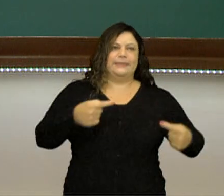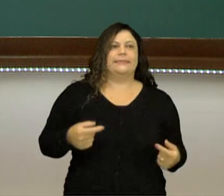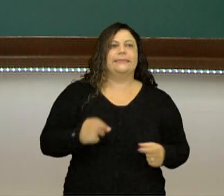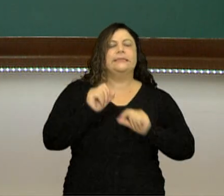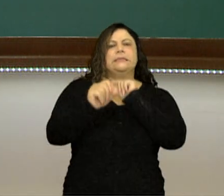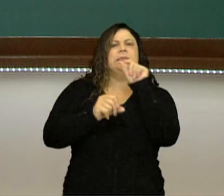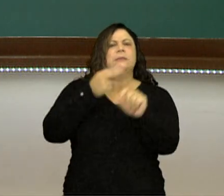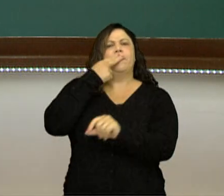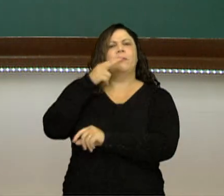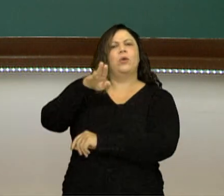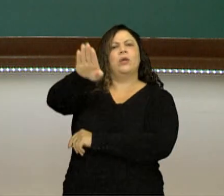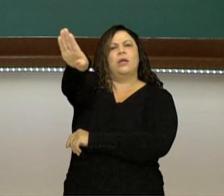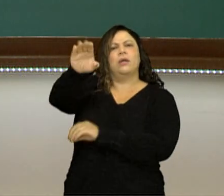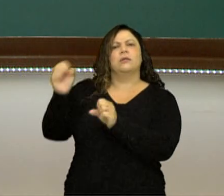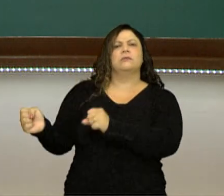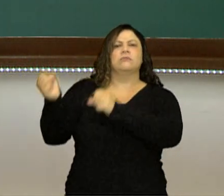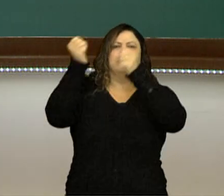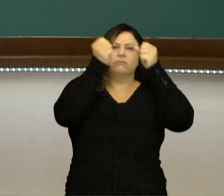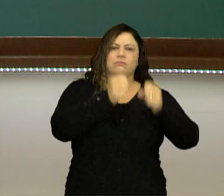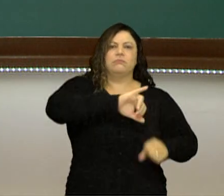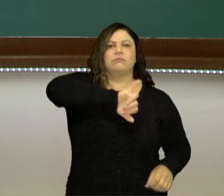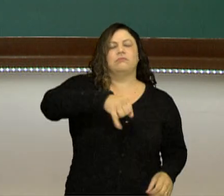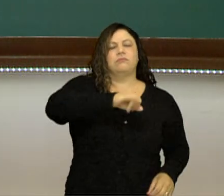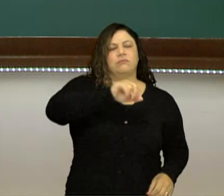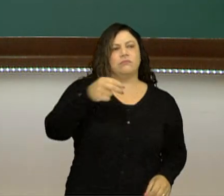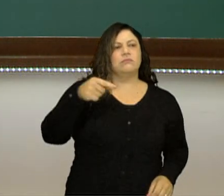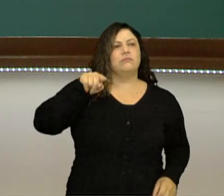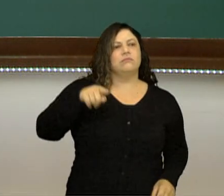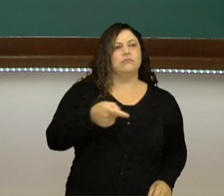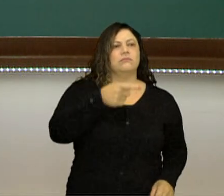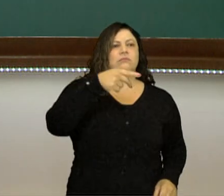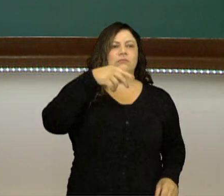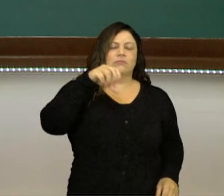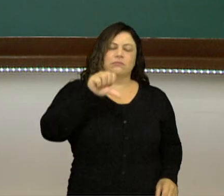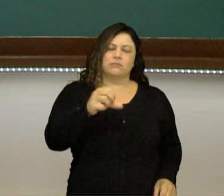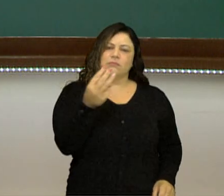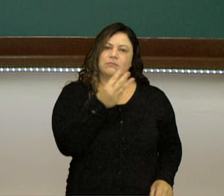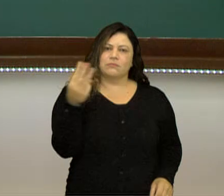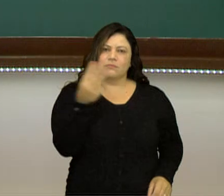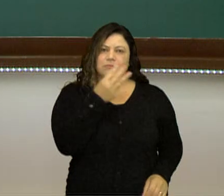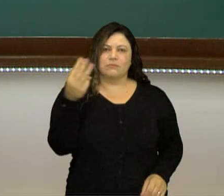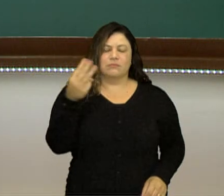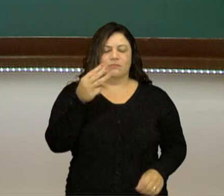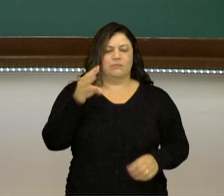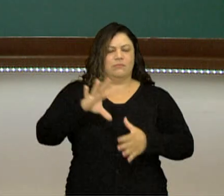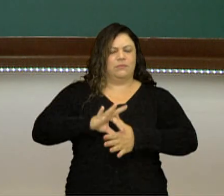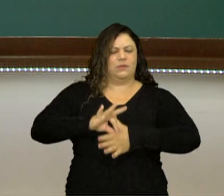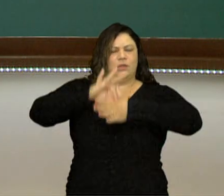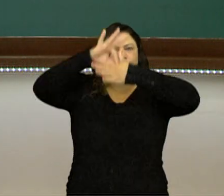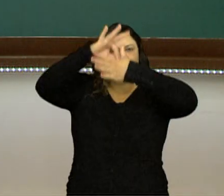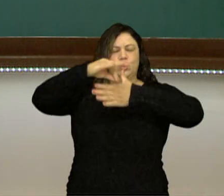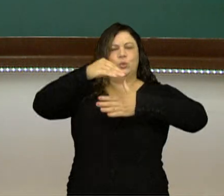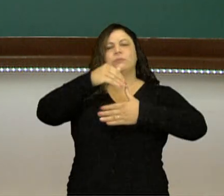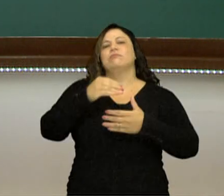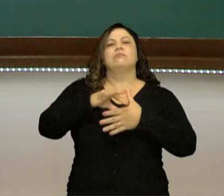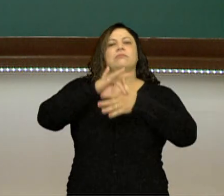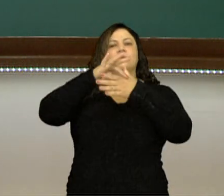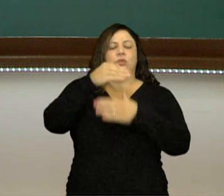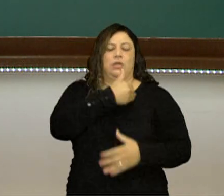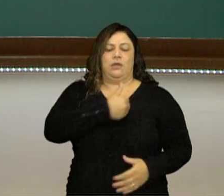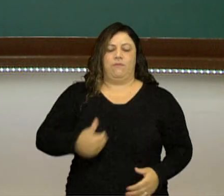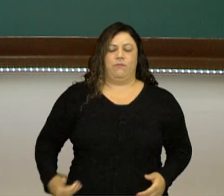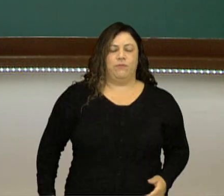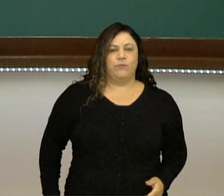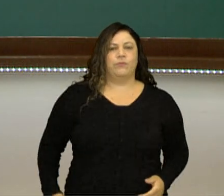Hitler no poder? Bom, em janeiro de 1933, Hitler é nomeado chanceler, isso é, chefe de governo. Ele ainda não era chefe